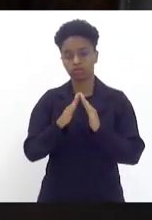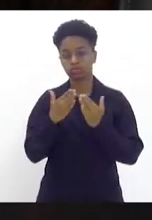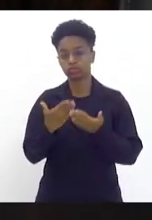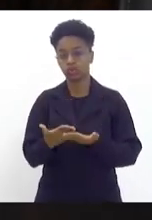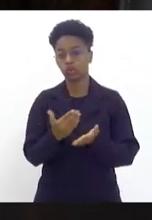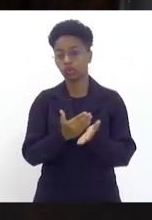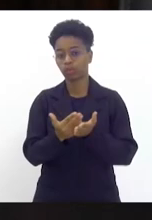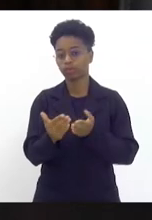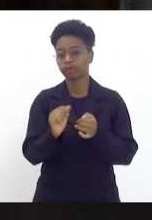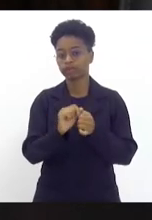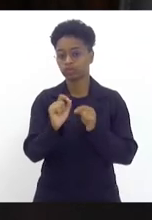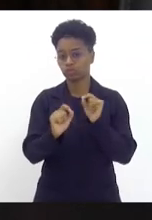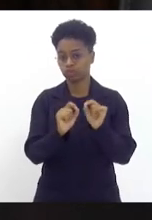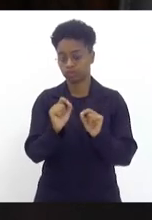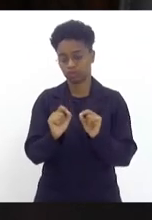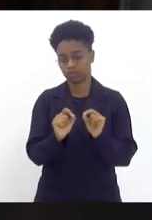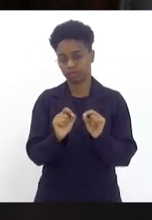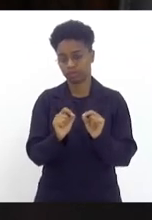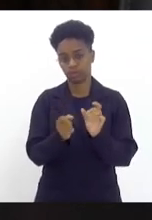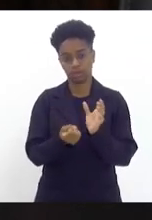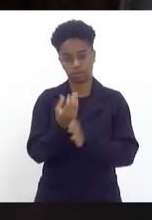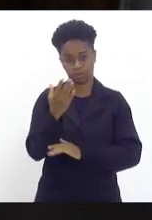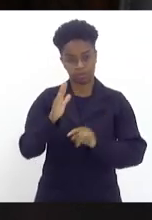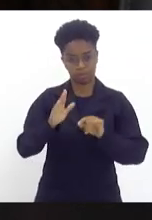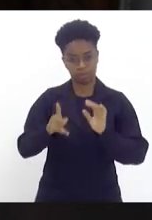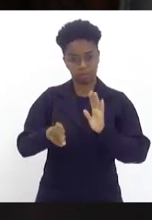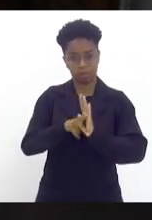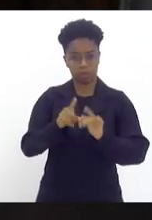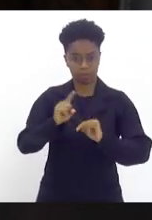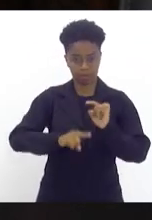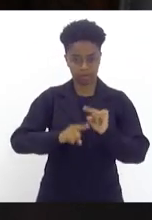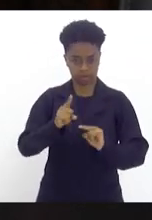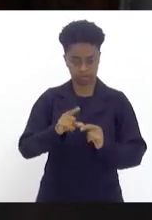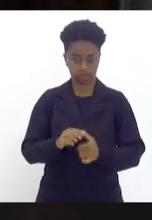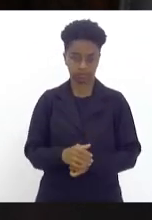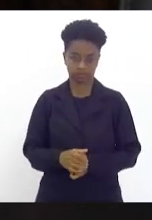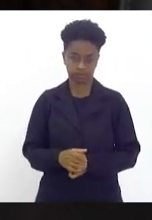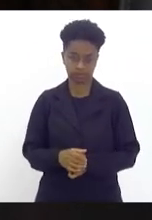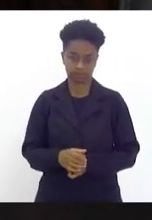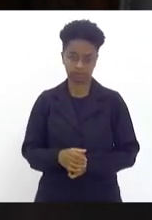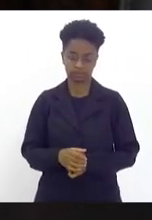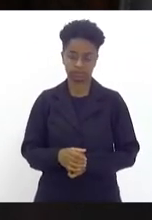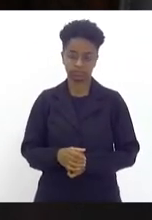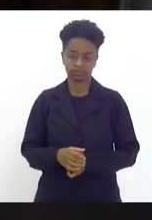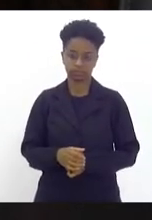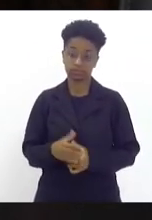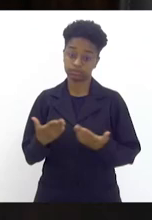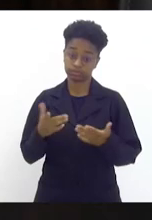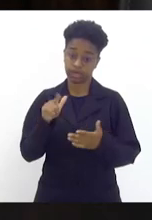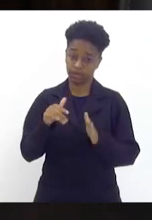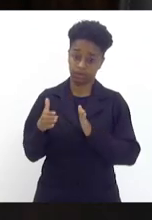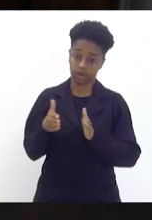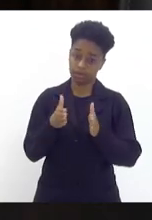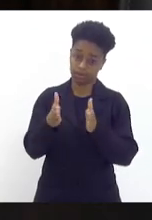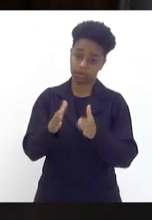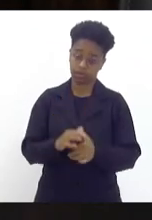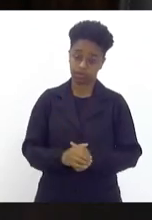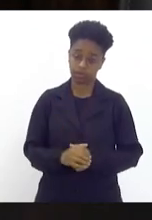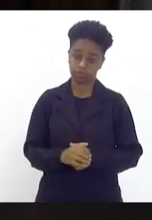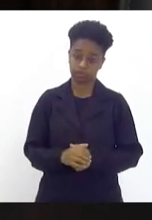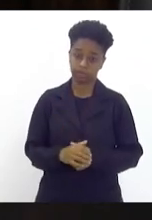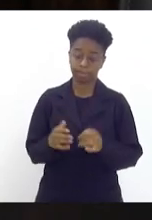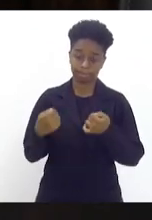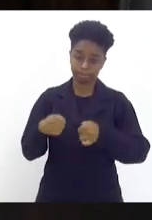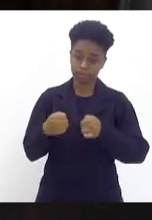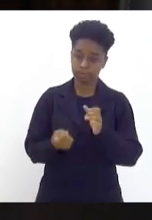começaram a fazer? A produzir o seu próprio material, né? Esse é um caminho. É preciso